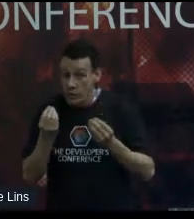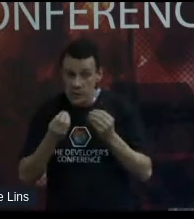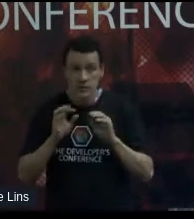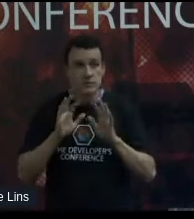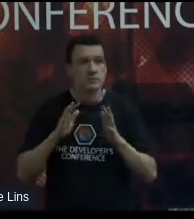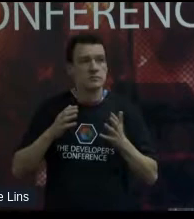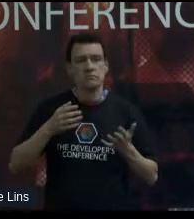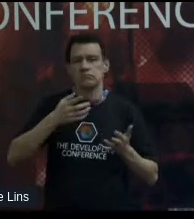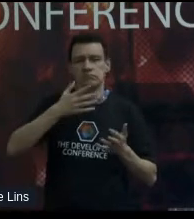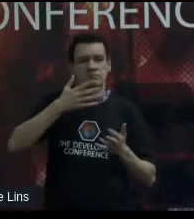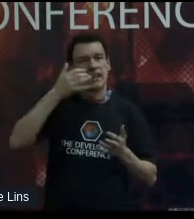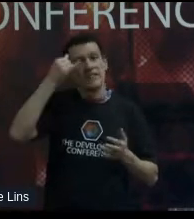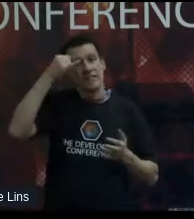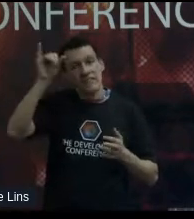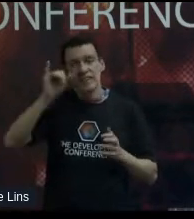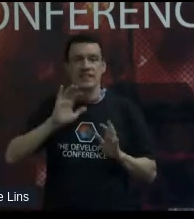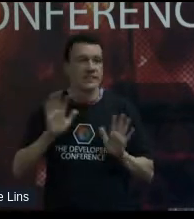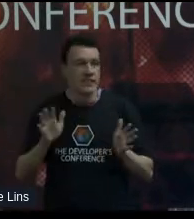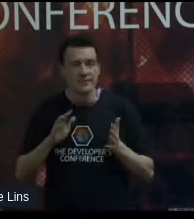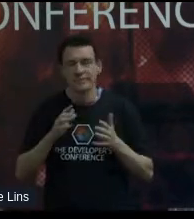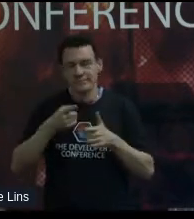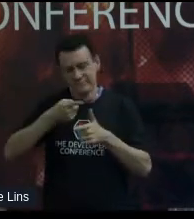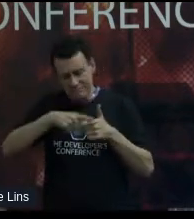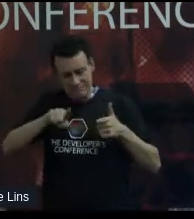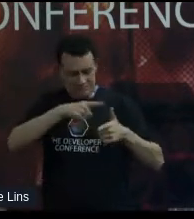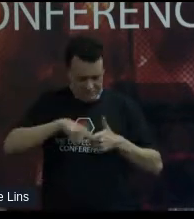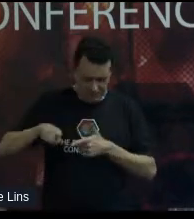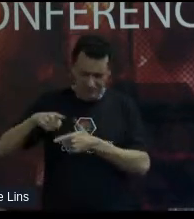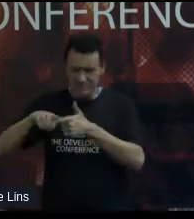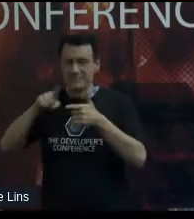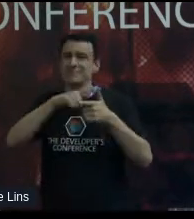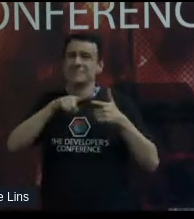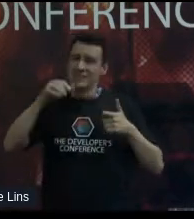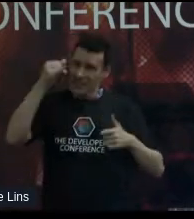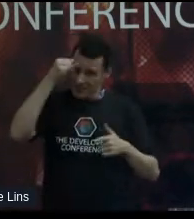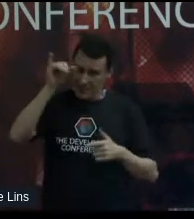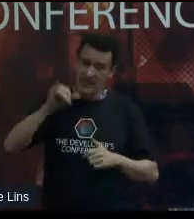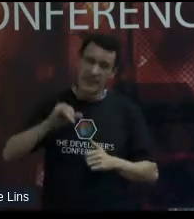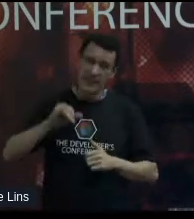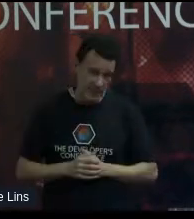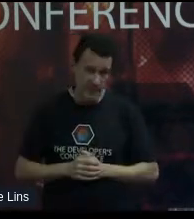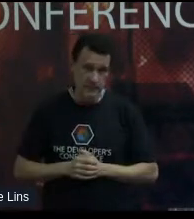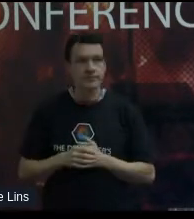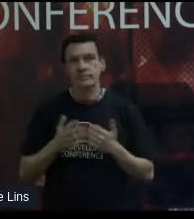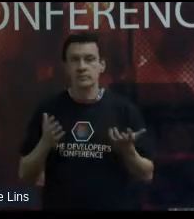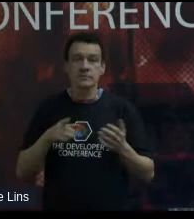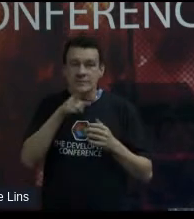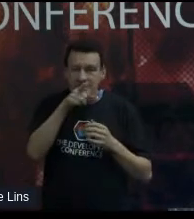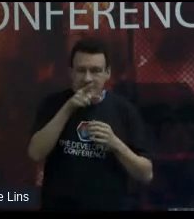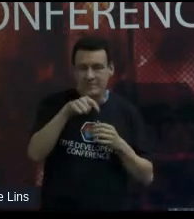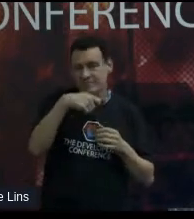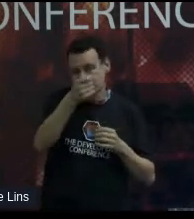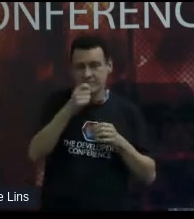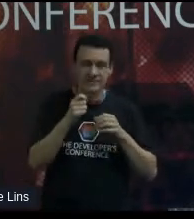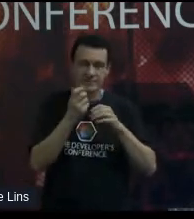evitar esses tipos de problemas. Então, se você é uma pessoa designer, né, se